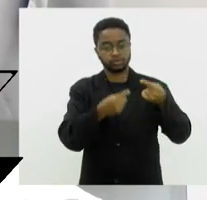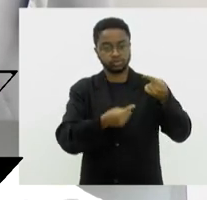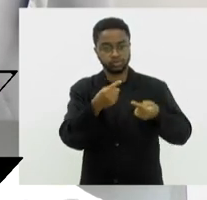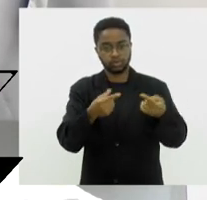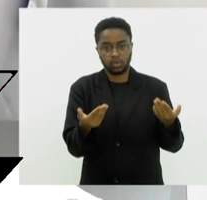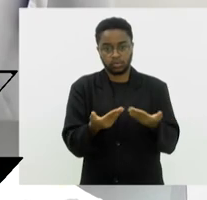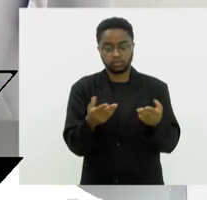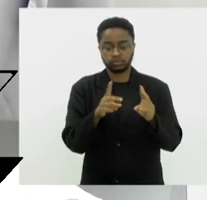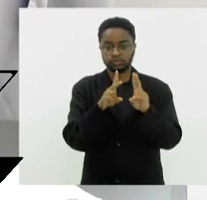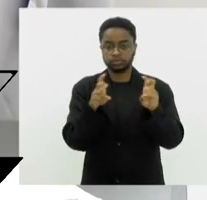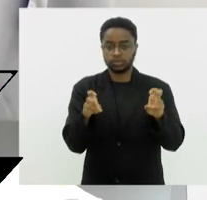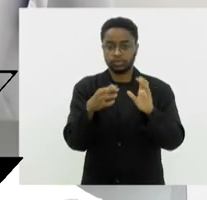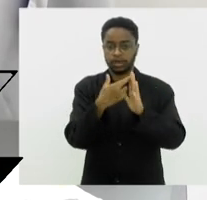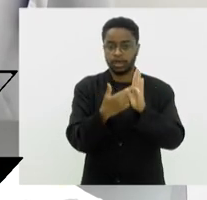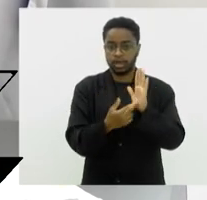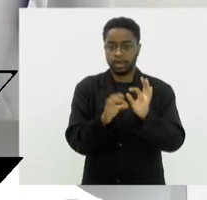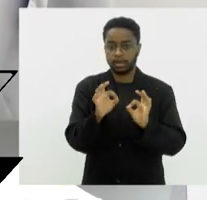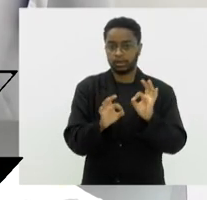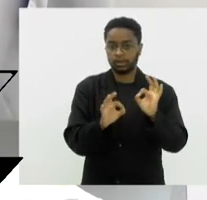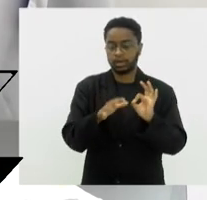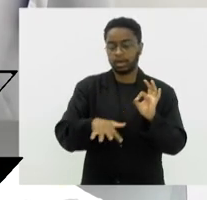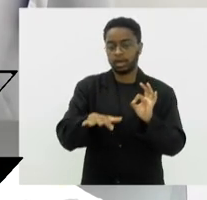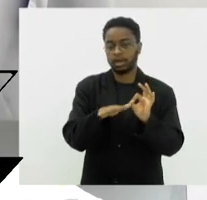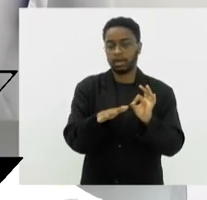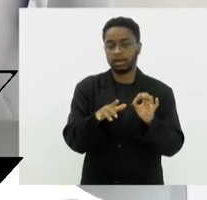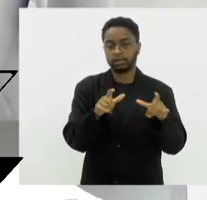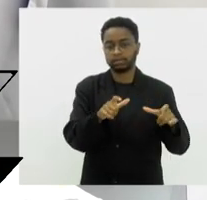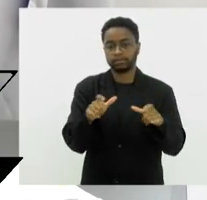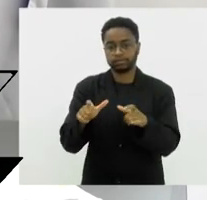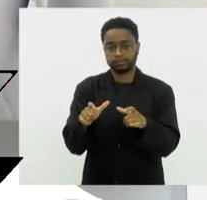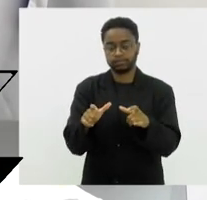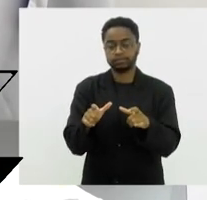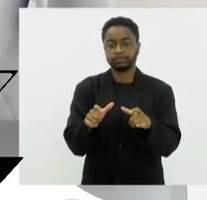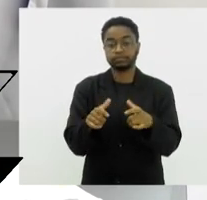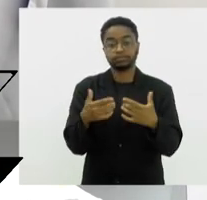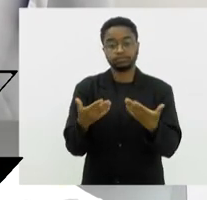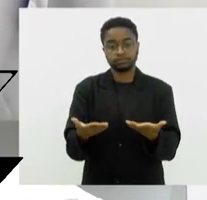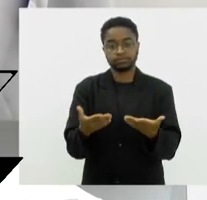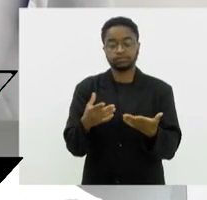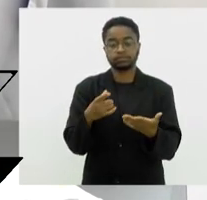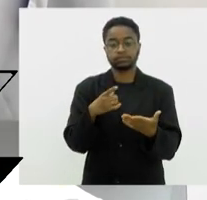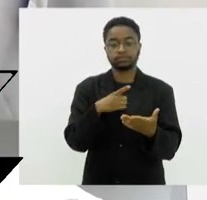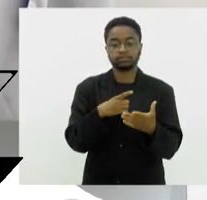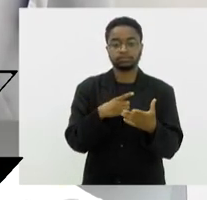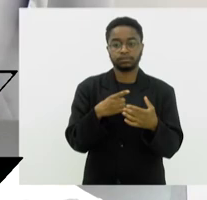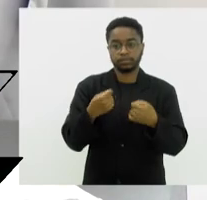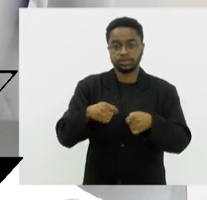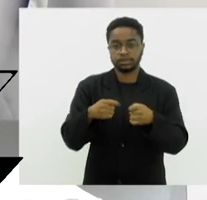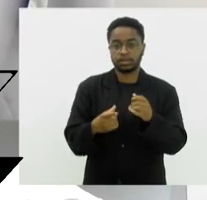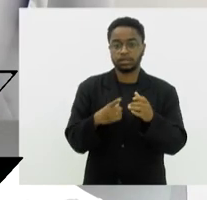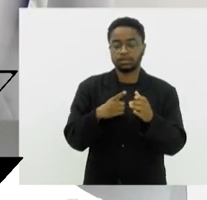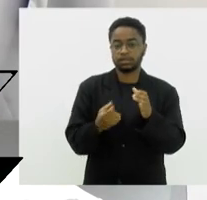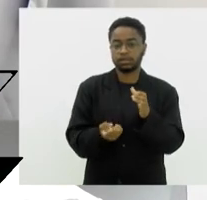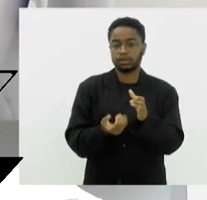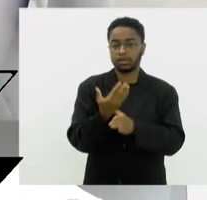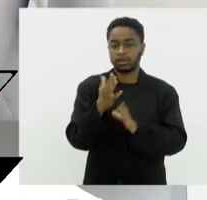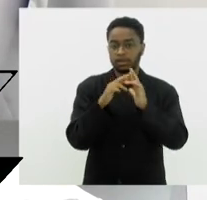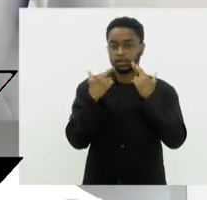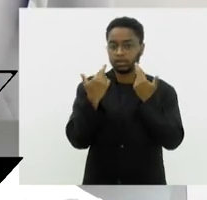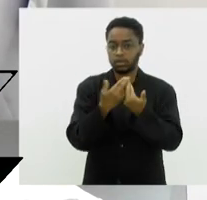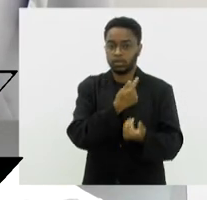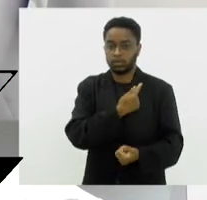sobre regularização fundiária. Então, é a realização de uma auditoria governamental com